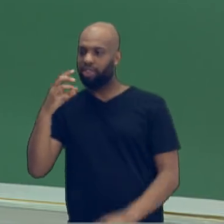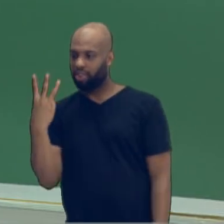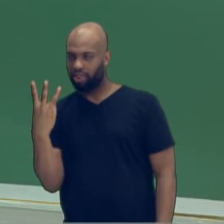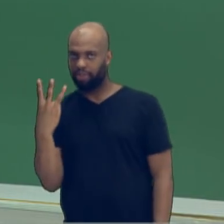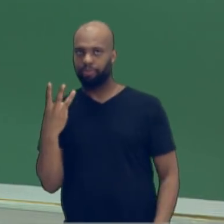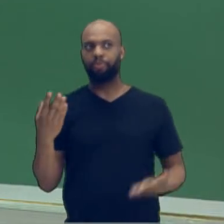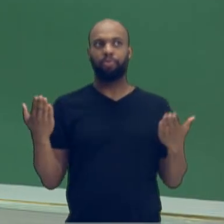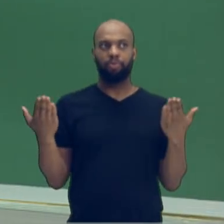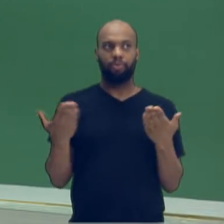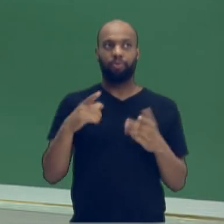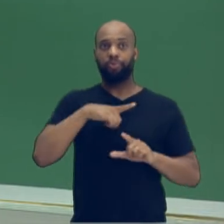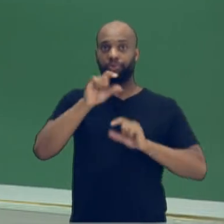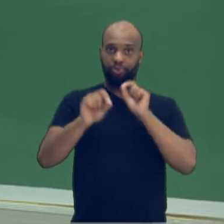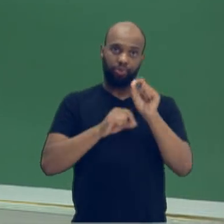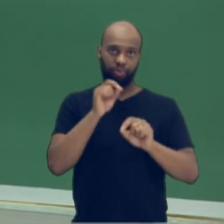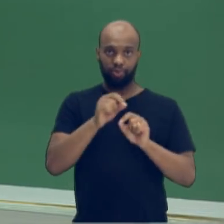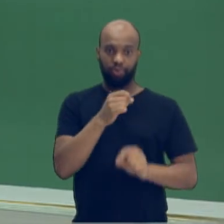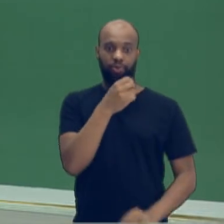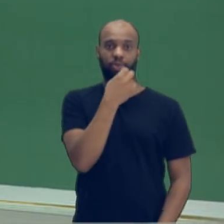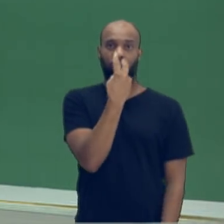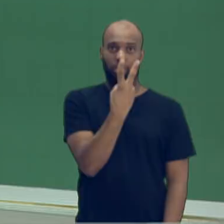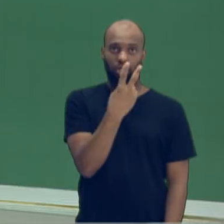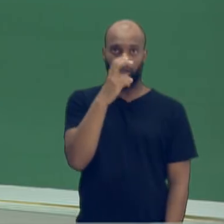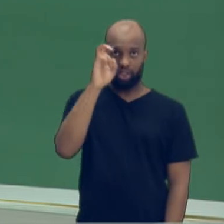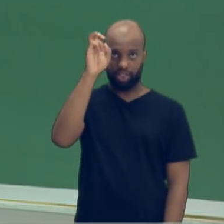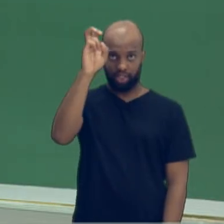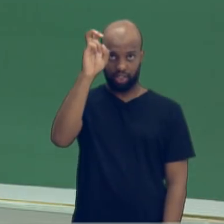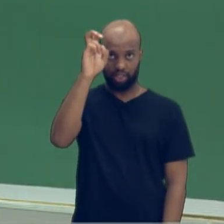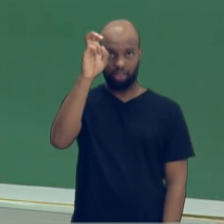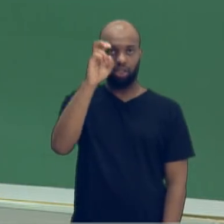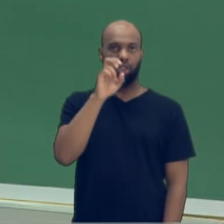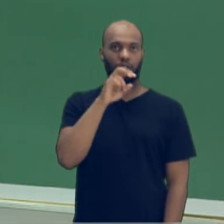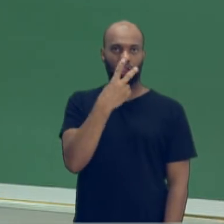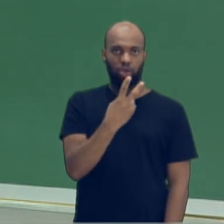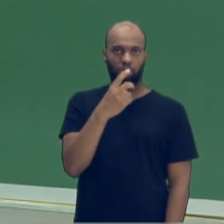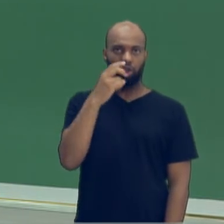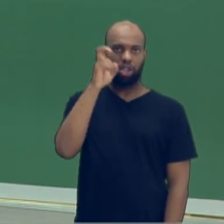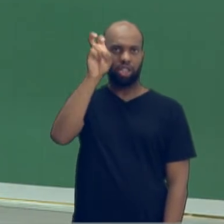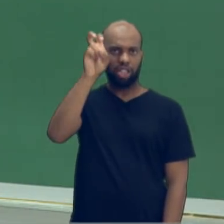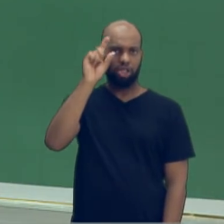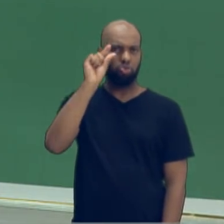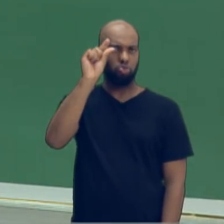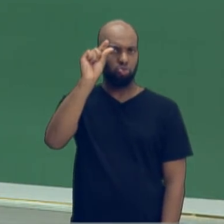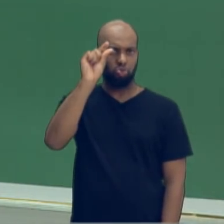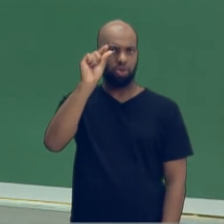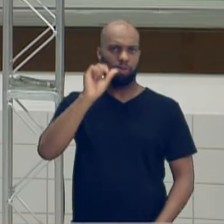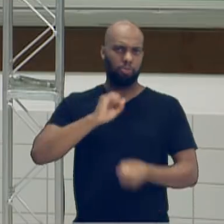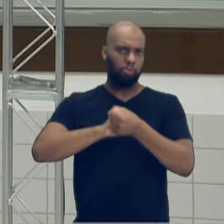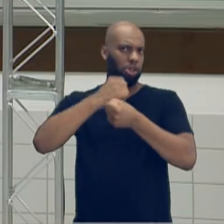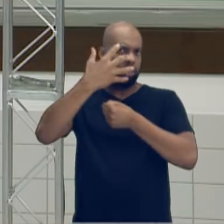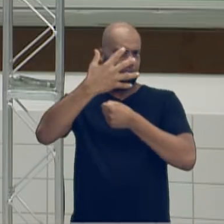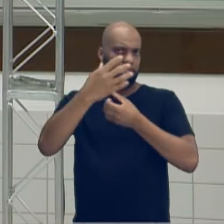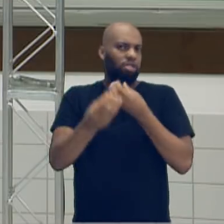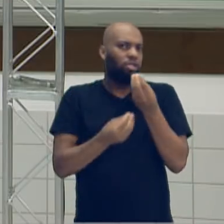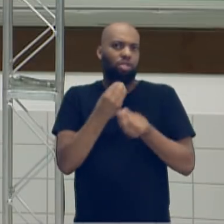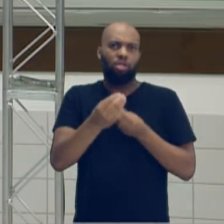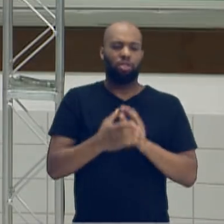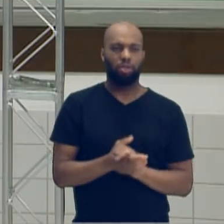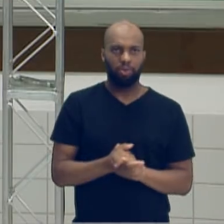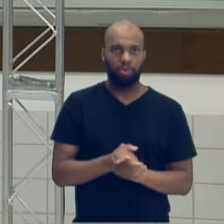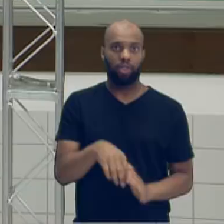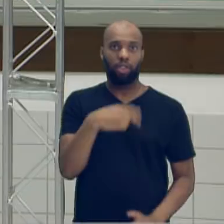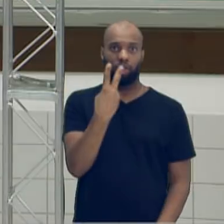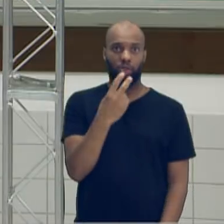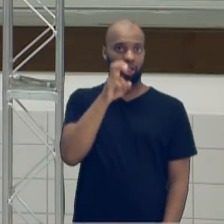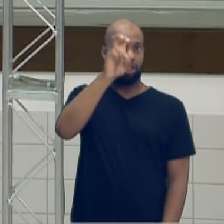Teremos raiz quinta. Quanto é 2 elevado à quinta potência? 2 elevado à quinta potência